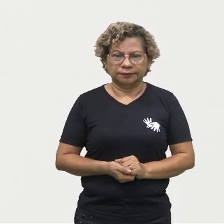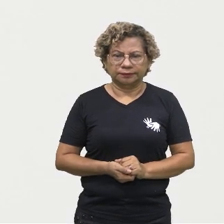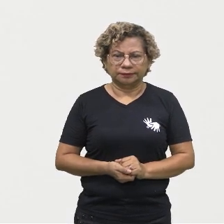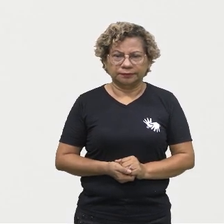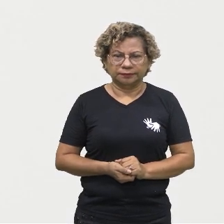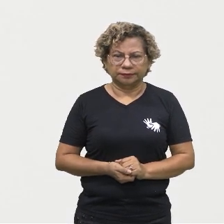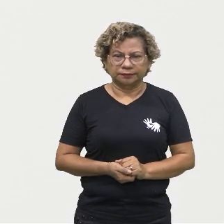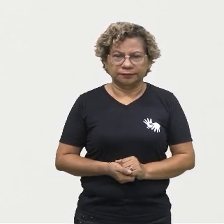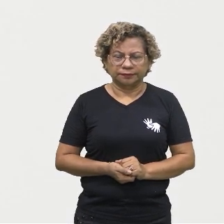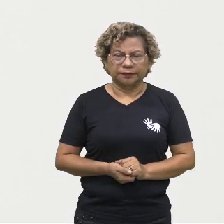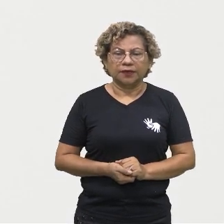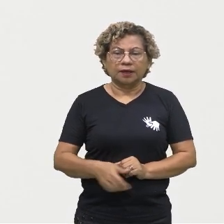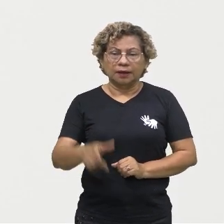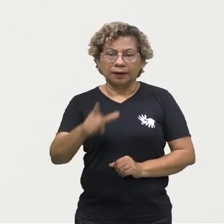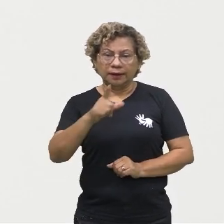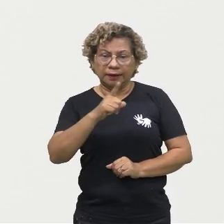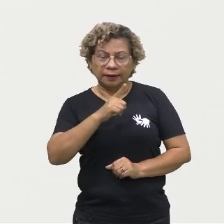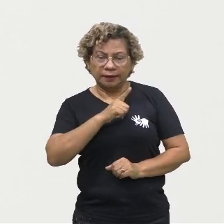e traz as